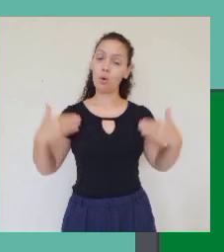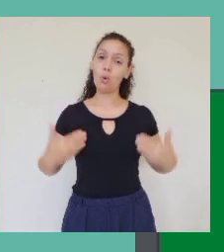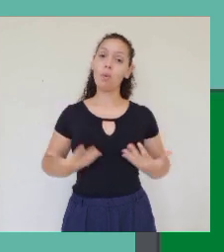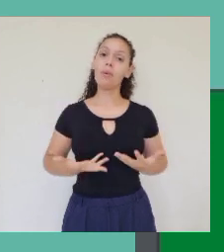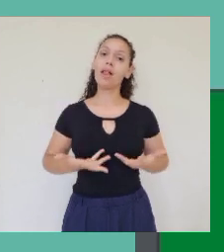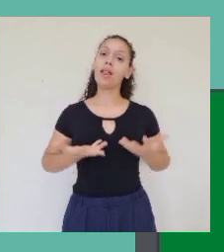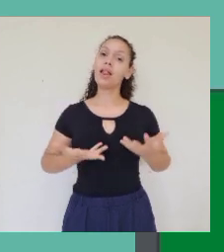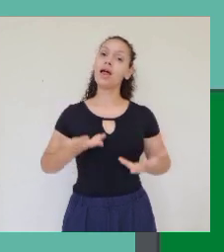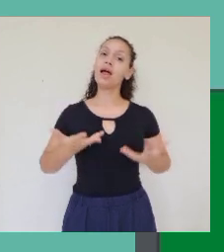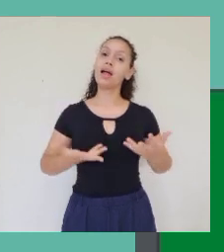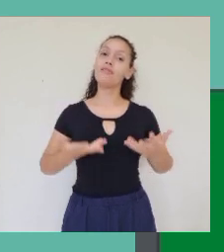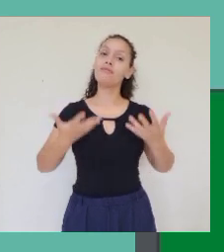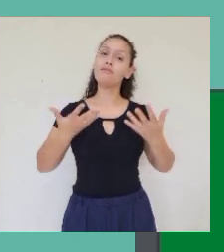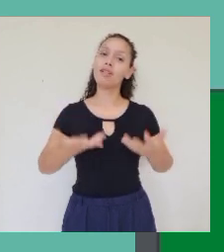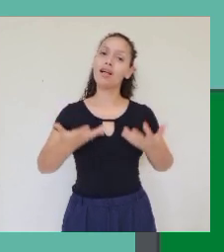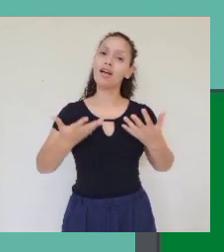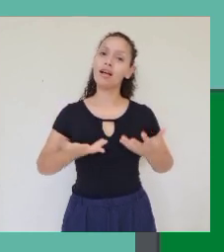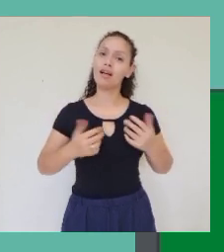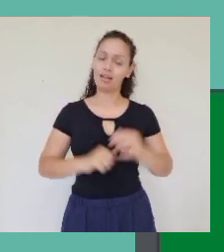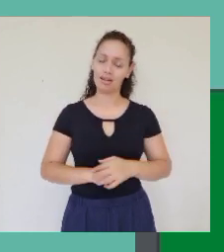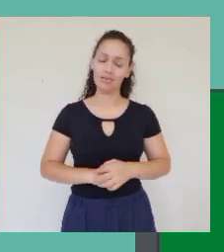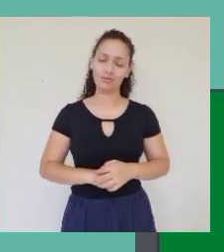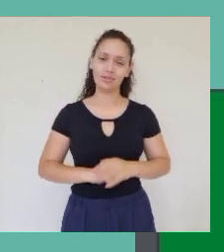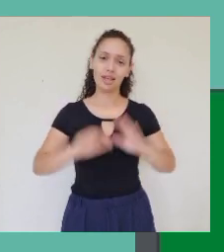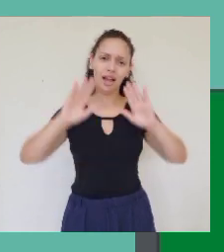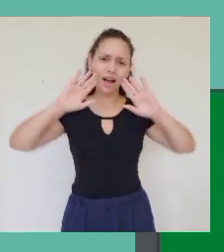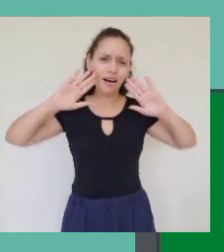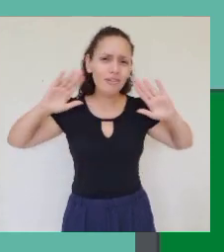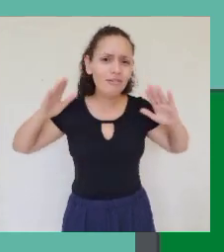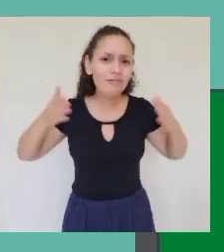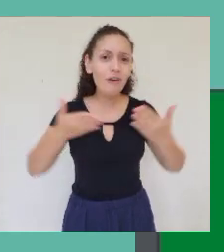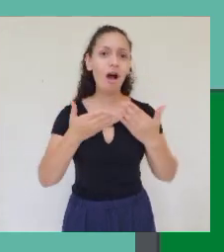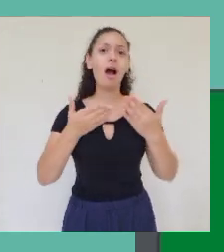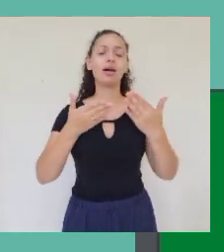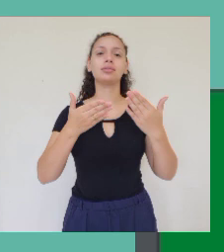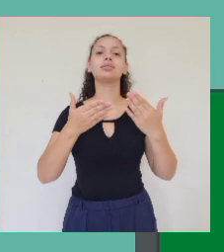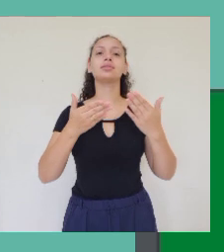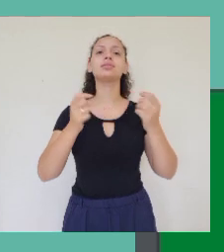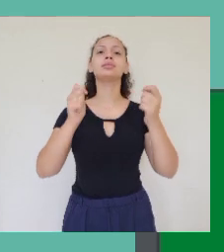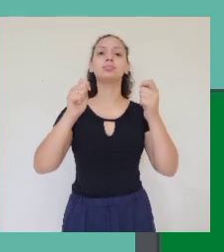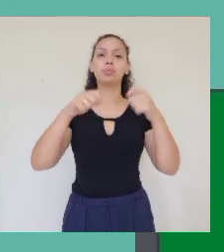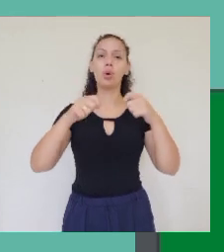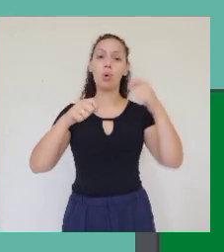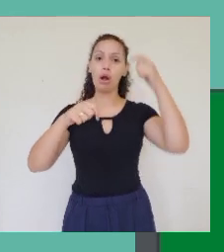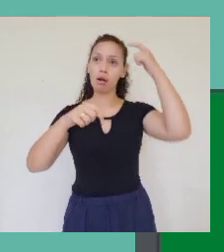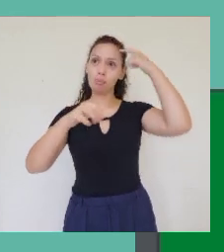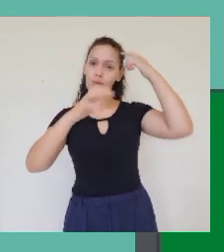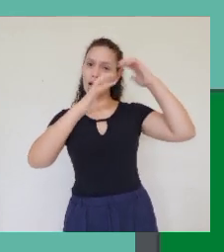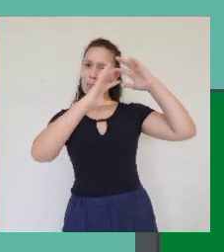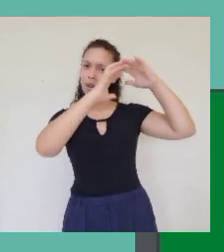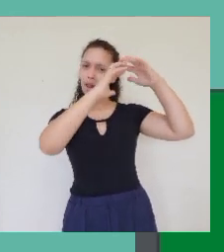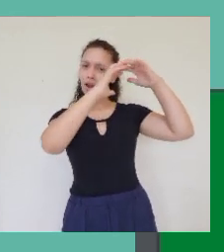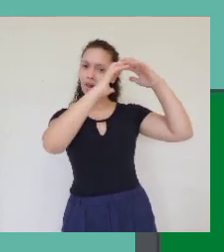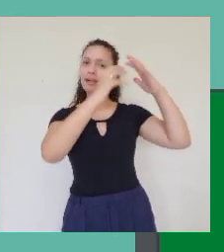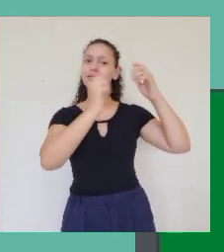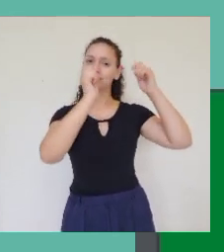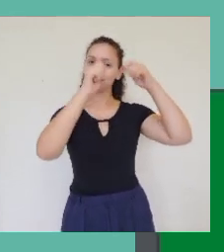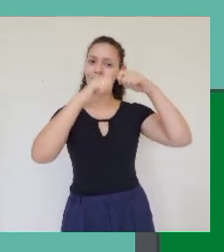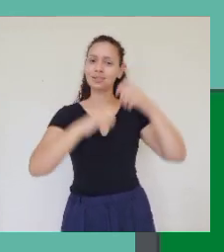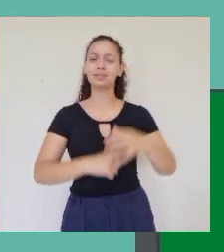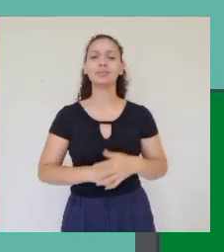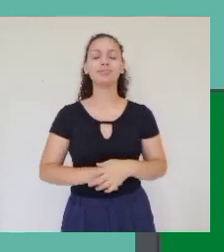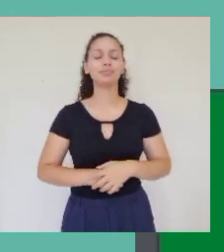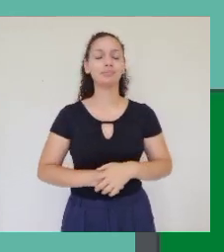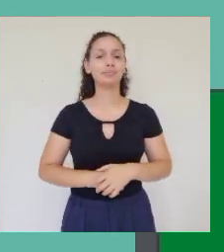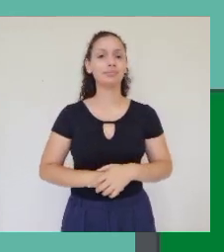E focar na ativação muito mais de concentração cerebral, né? Esse outro indivíduo aqui tem uma